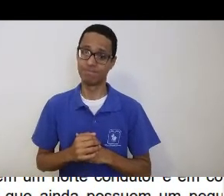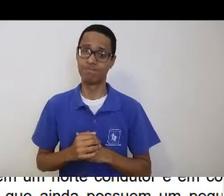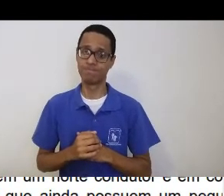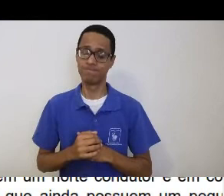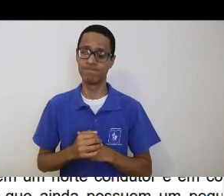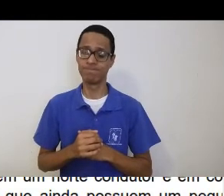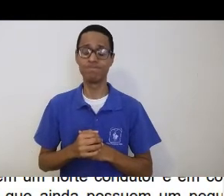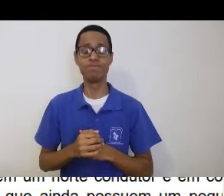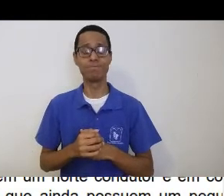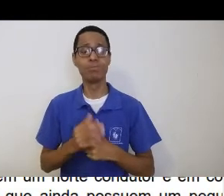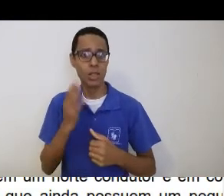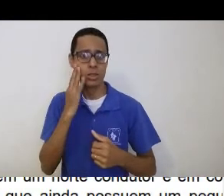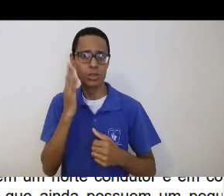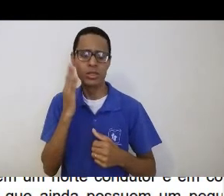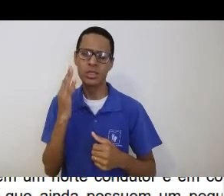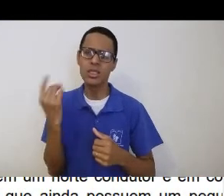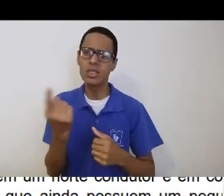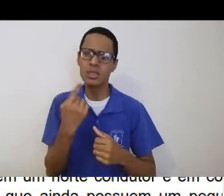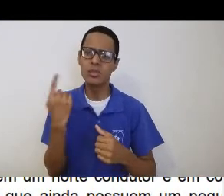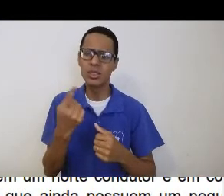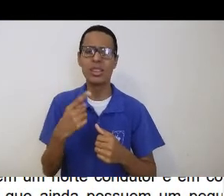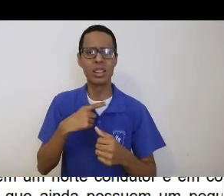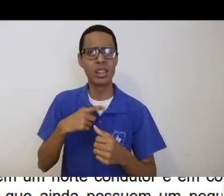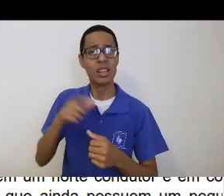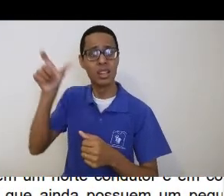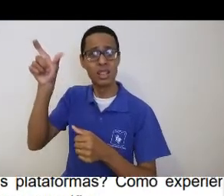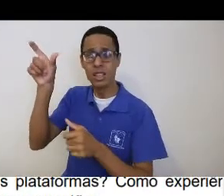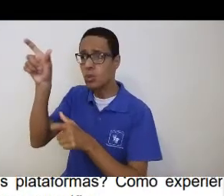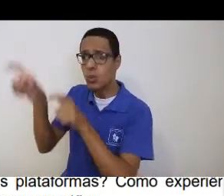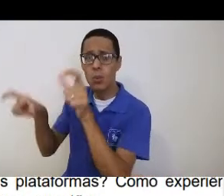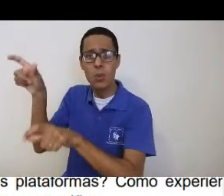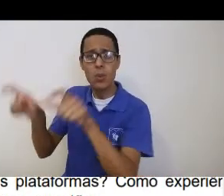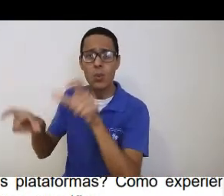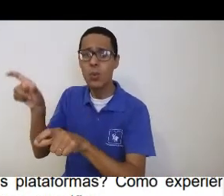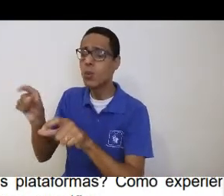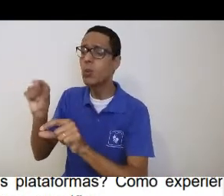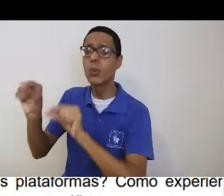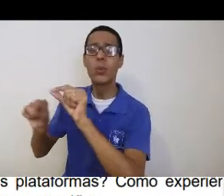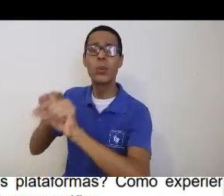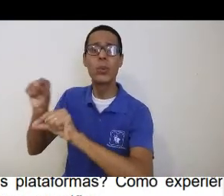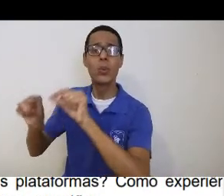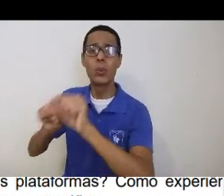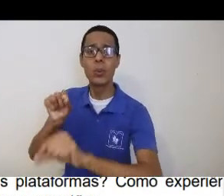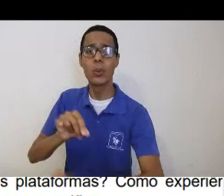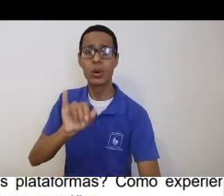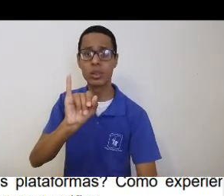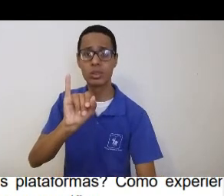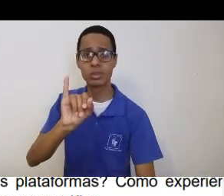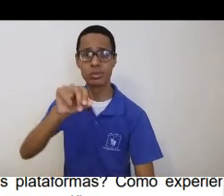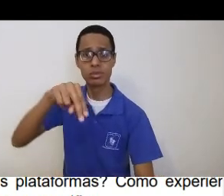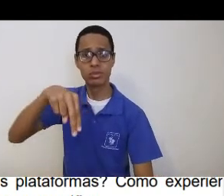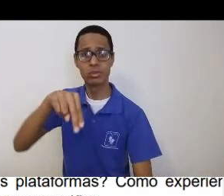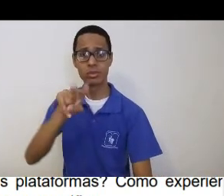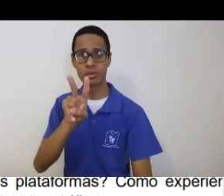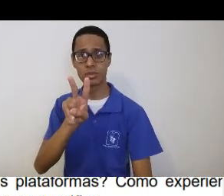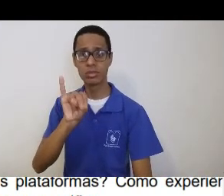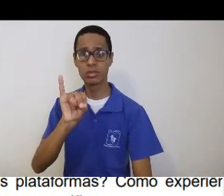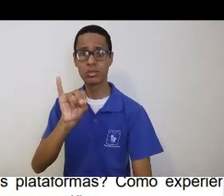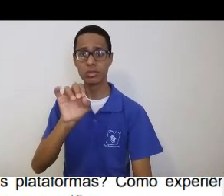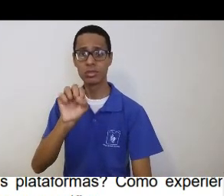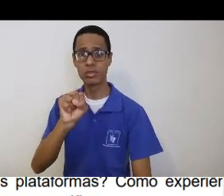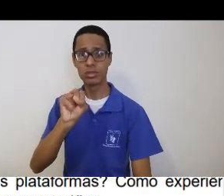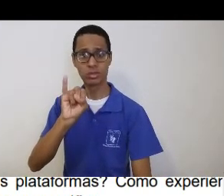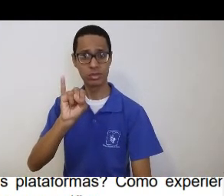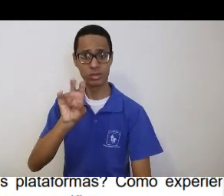momento tão emergente. E sabendo que existem outras pessoas, assim como